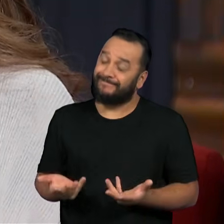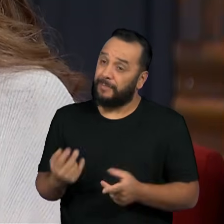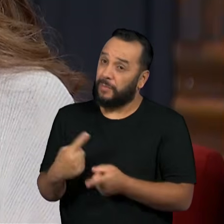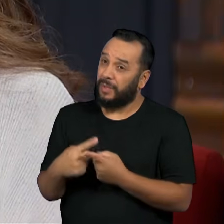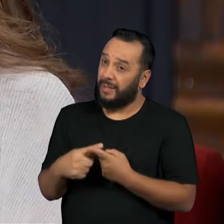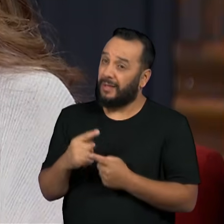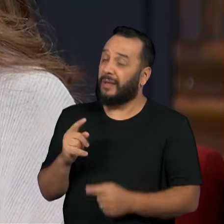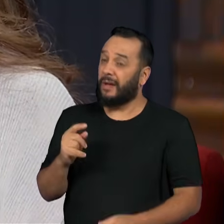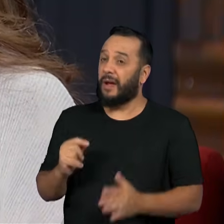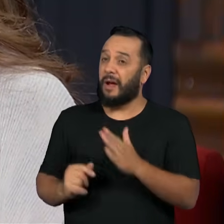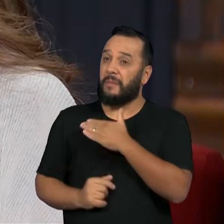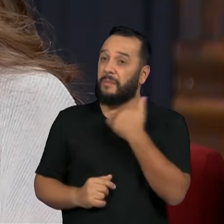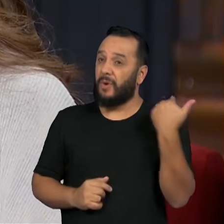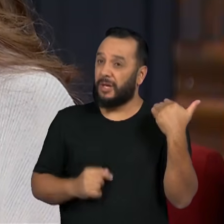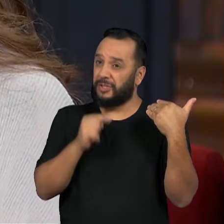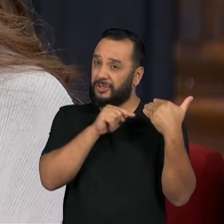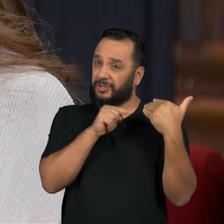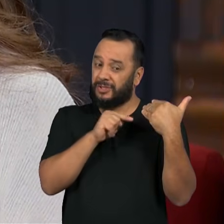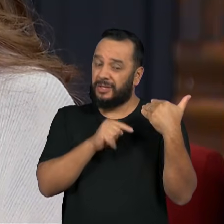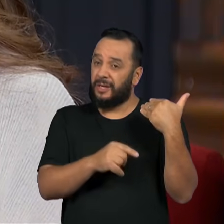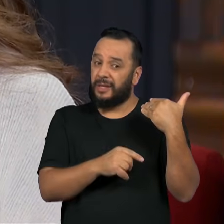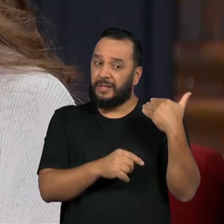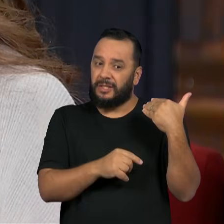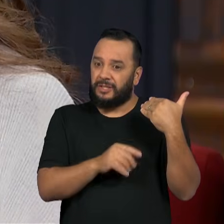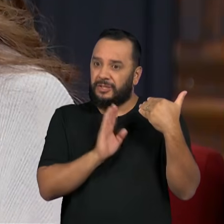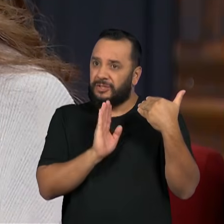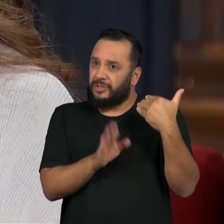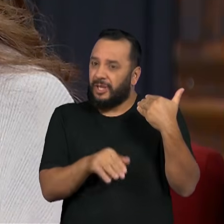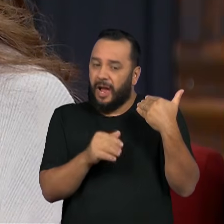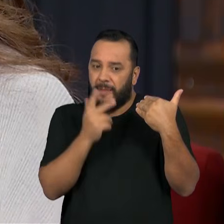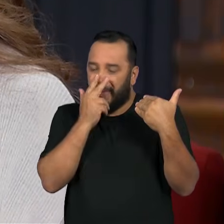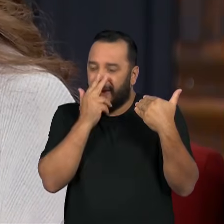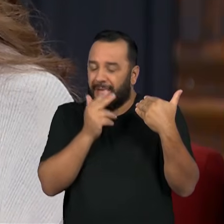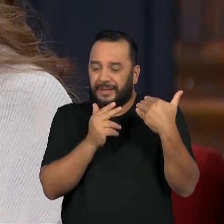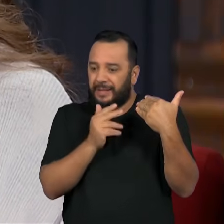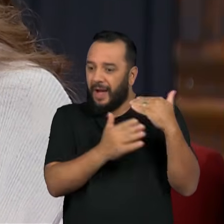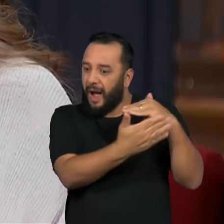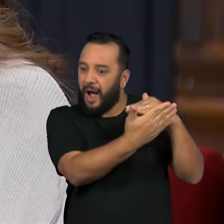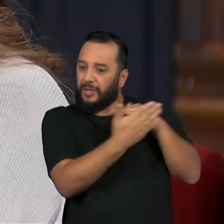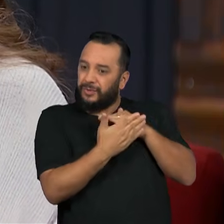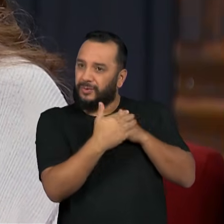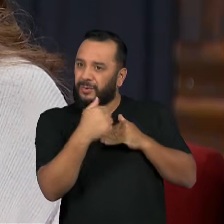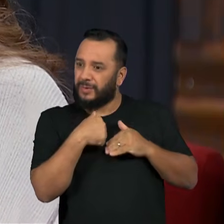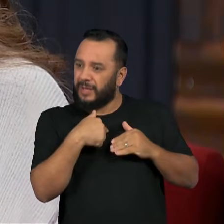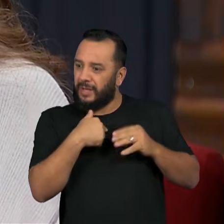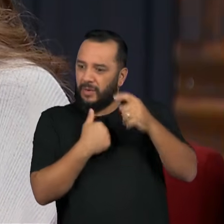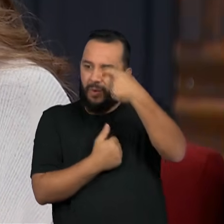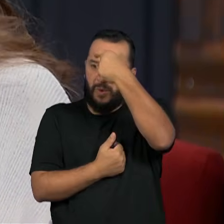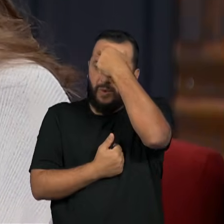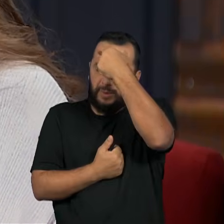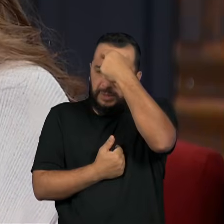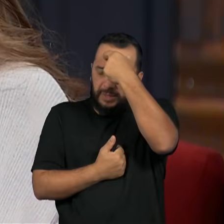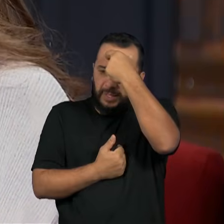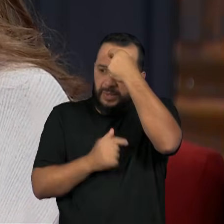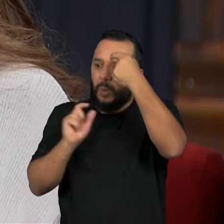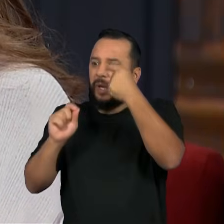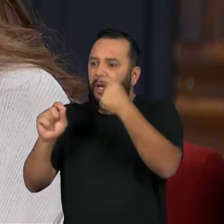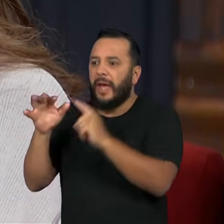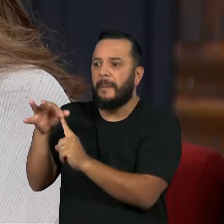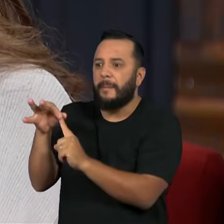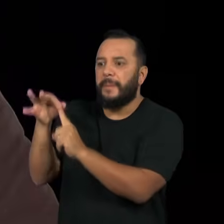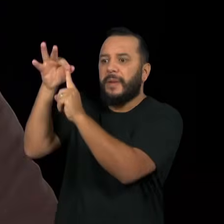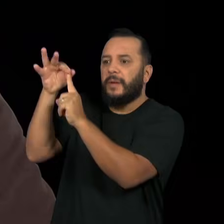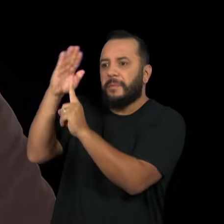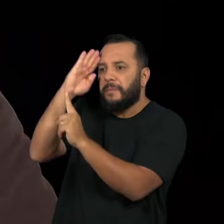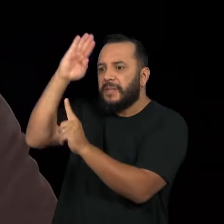morte, ela é algo que te ajuda, Marcelo, a colocar um pouco de discernimento do que é prioridade, do que